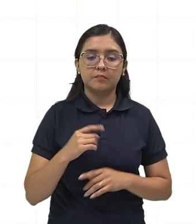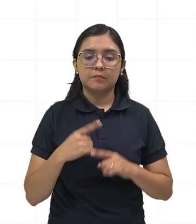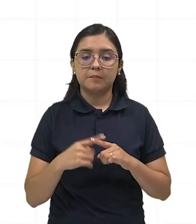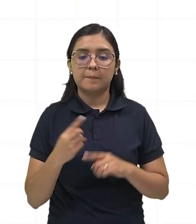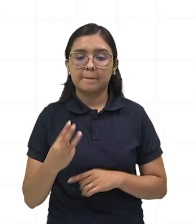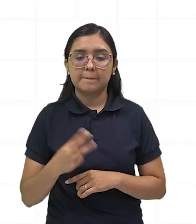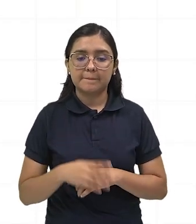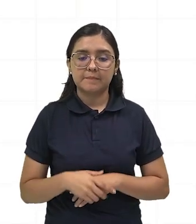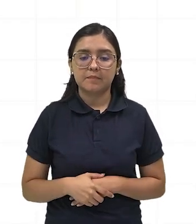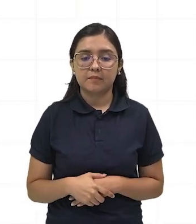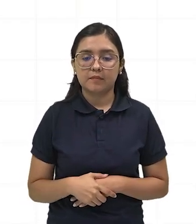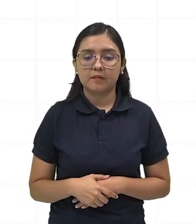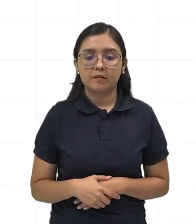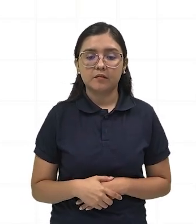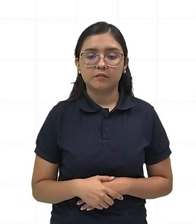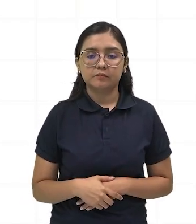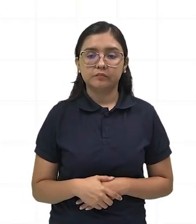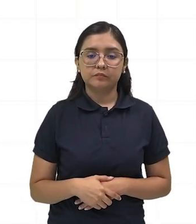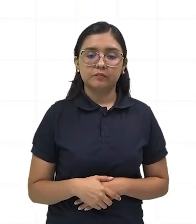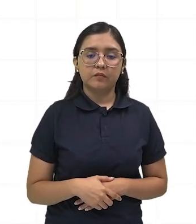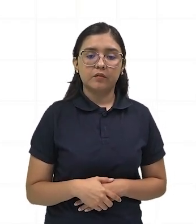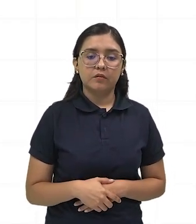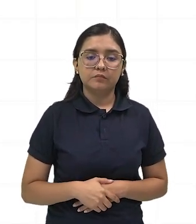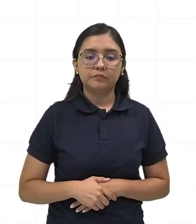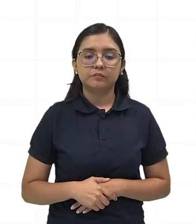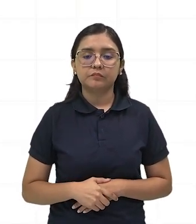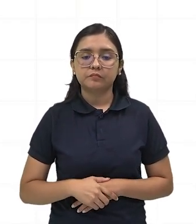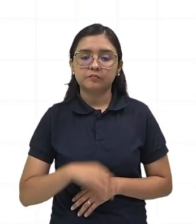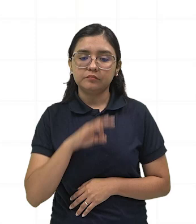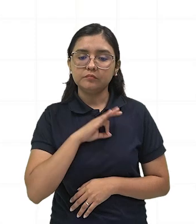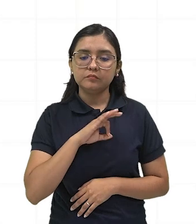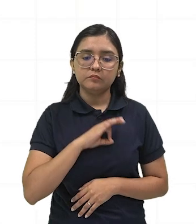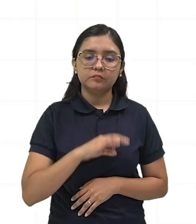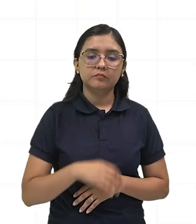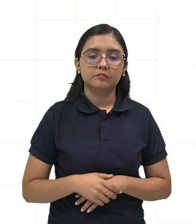3. O salário dele vai ser igual a